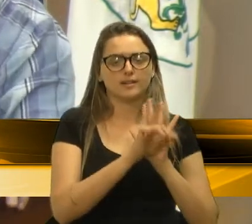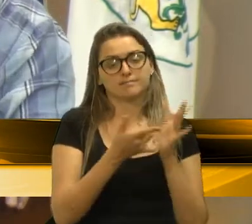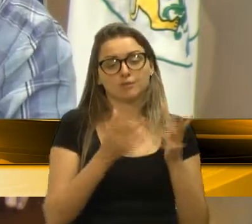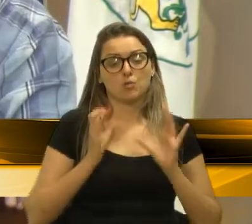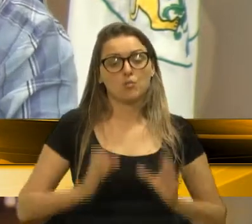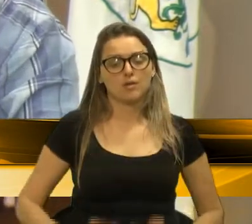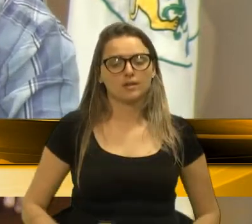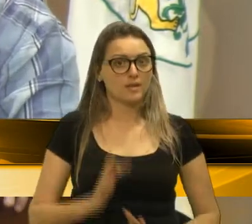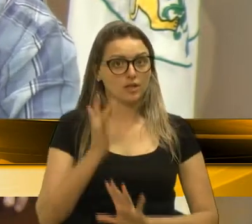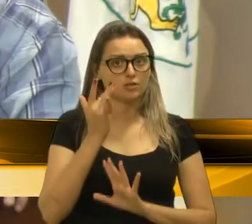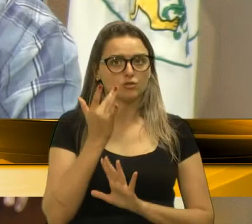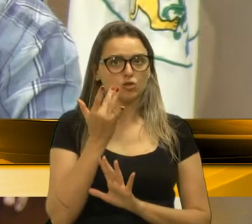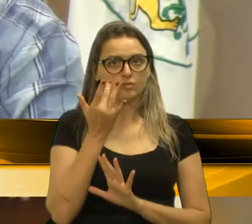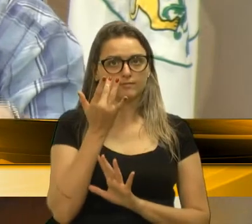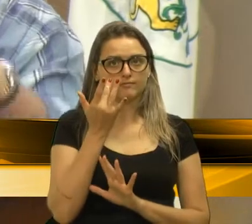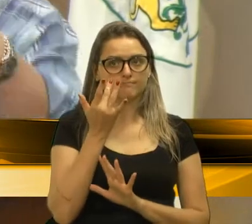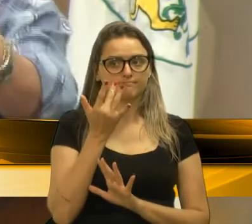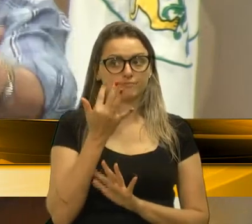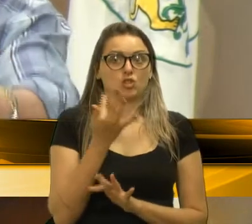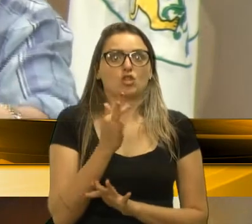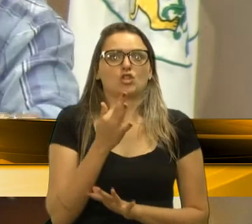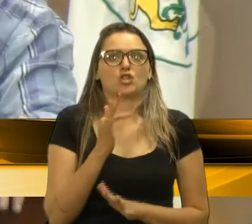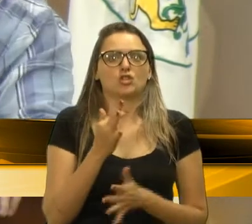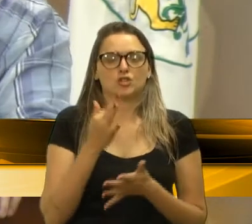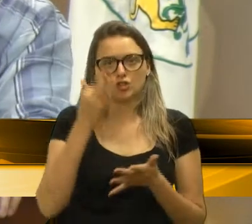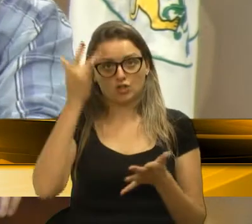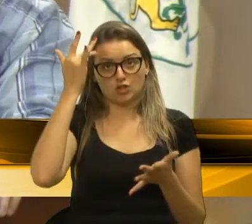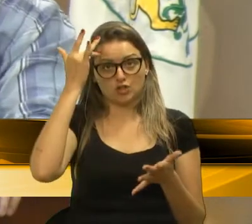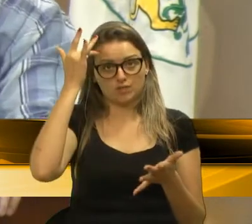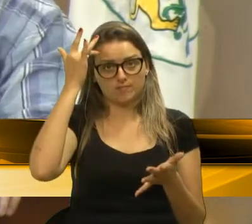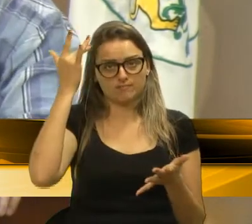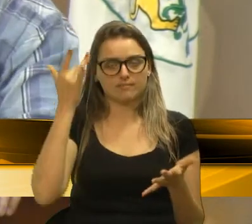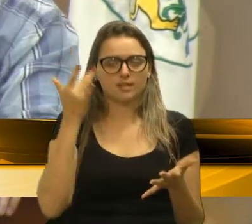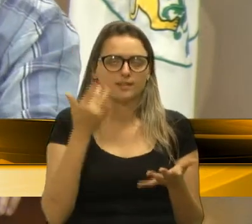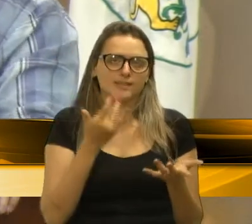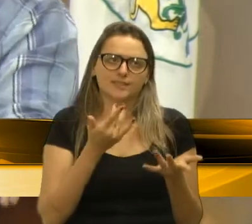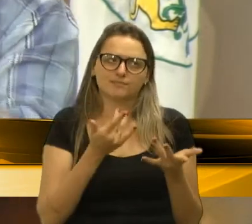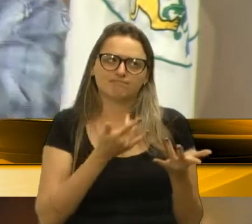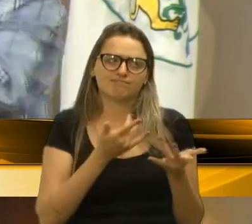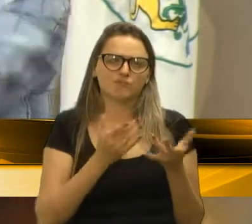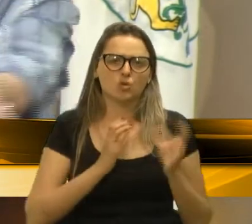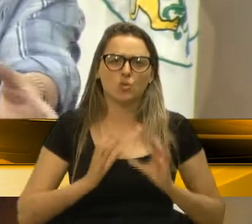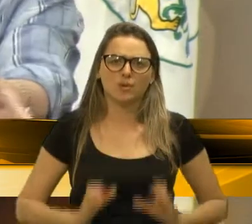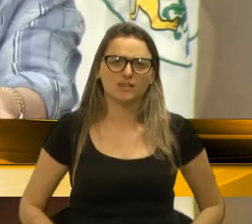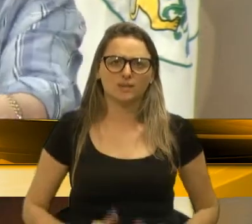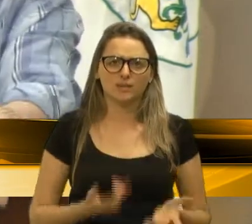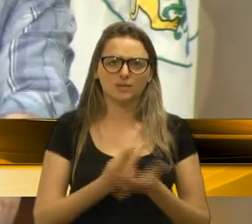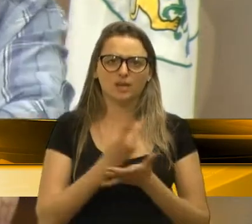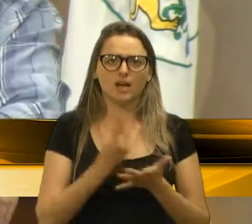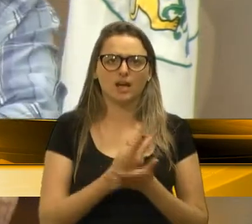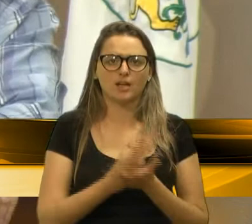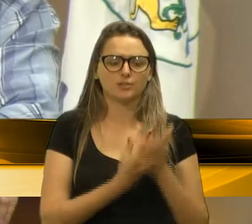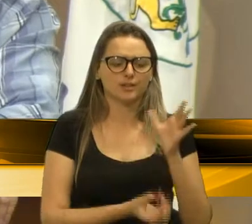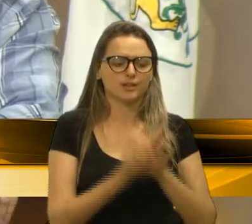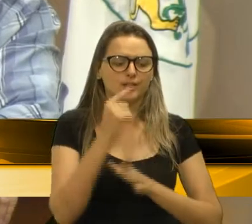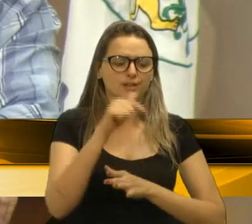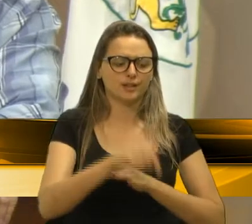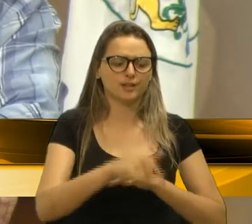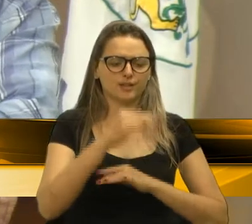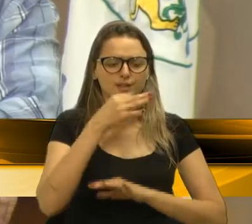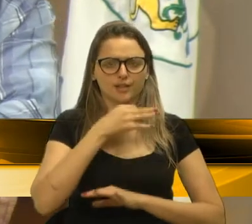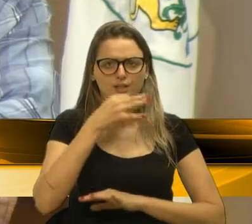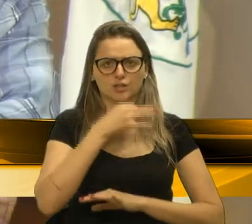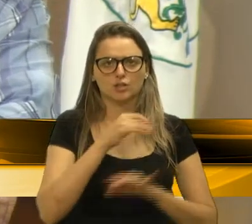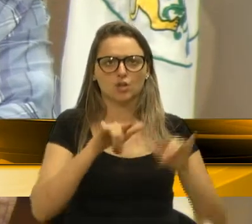do senhor prefeito transmitida aos seus assessores contra que sim sido em caxias do sul há um